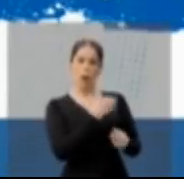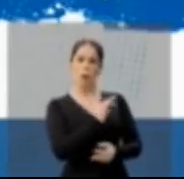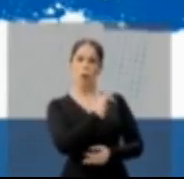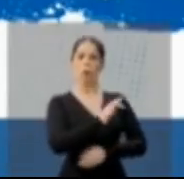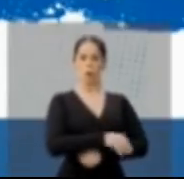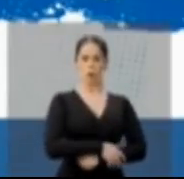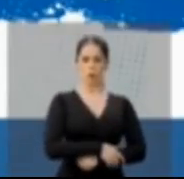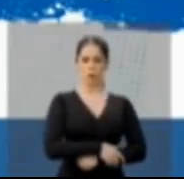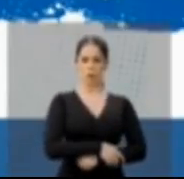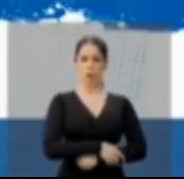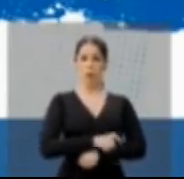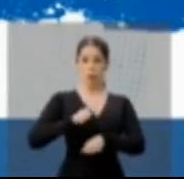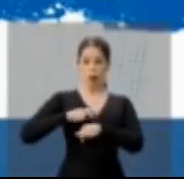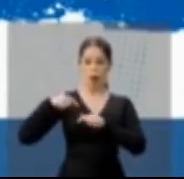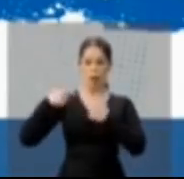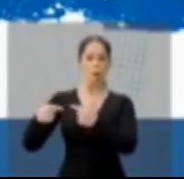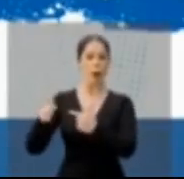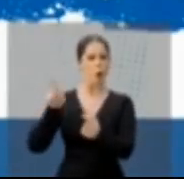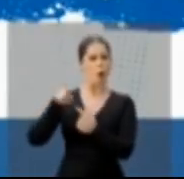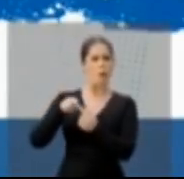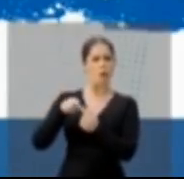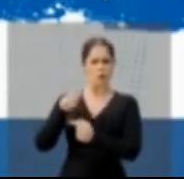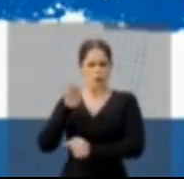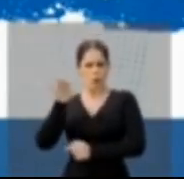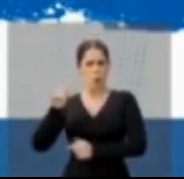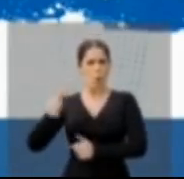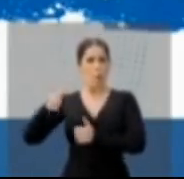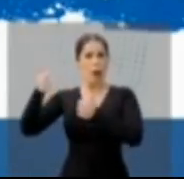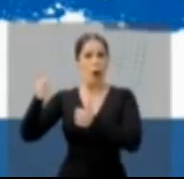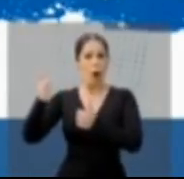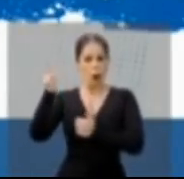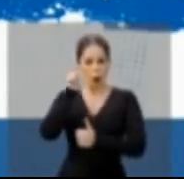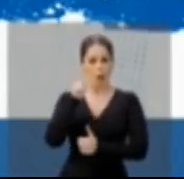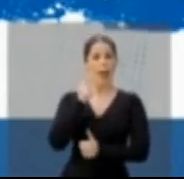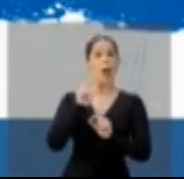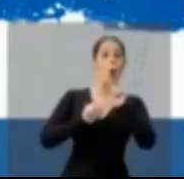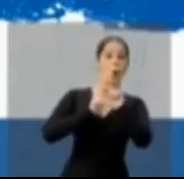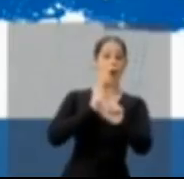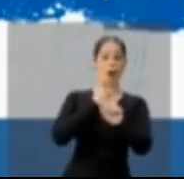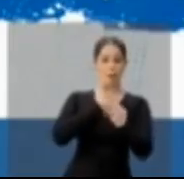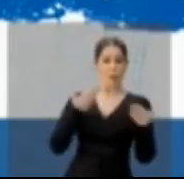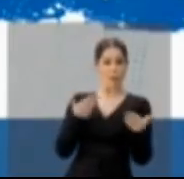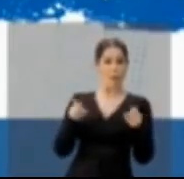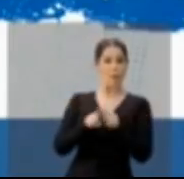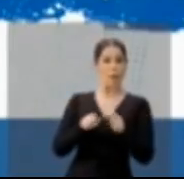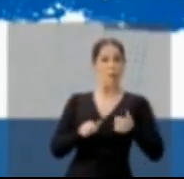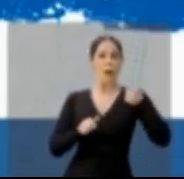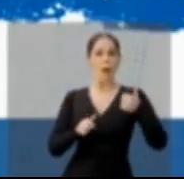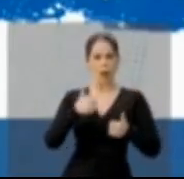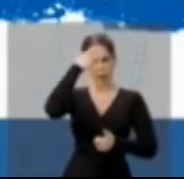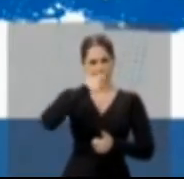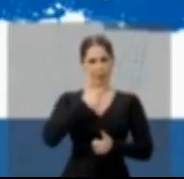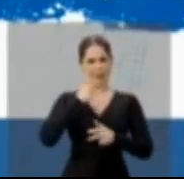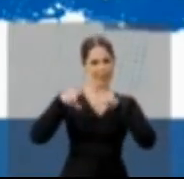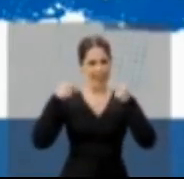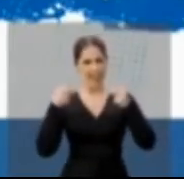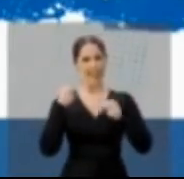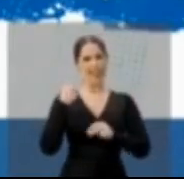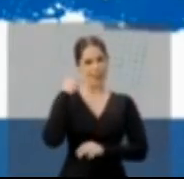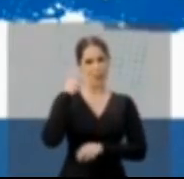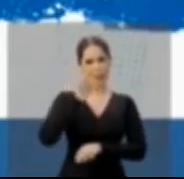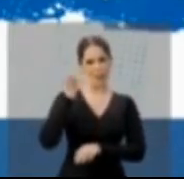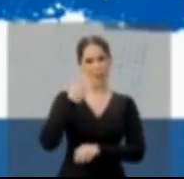o futuro. E quando a gente trabalha por um futuro melhor, a gente faz do presente um presente melhor. Sou Ieda Cruz, deputada